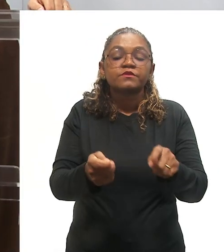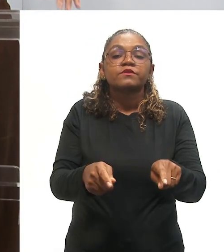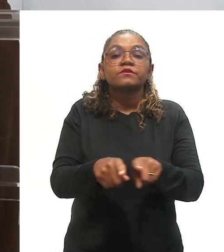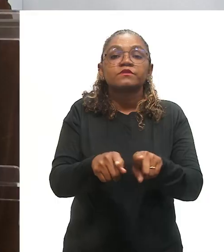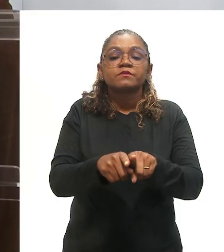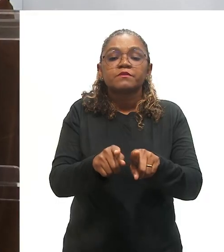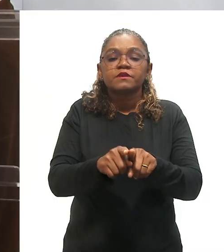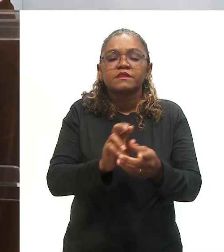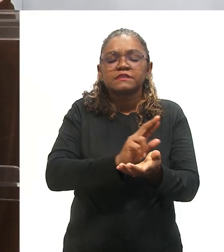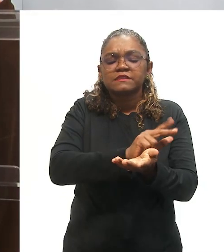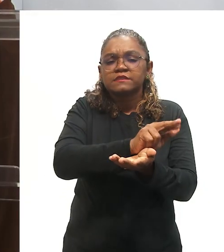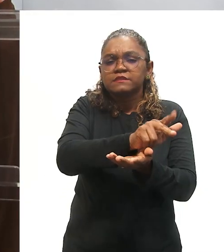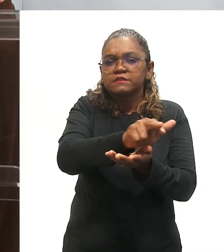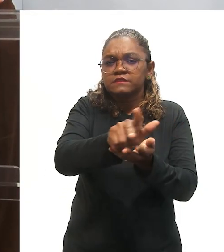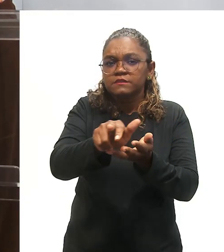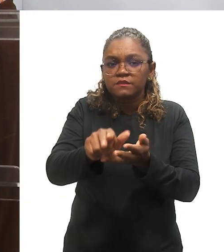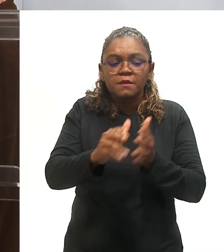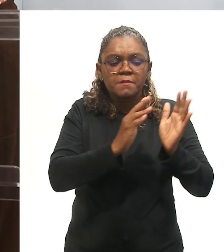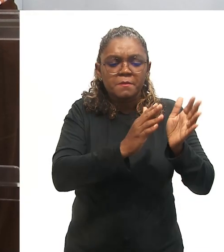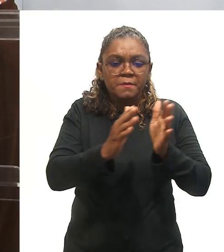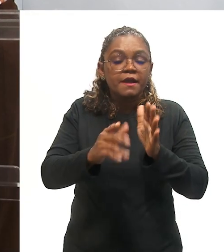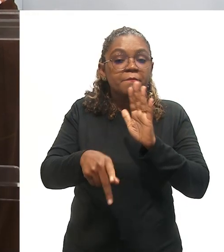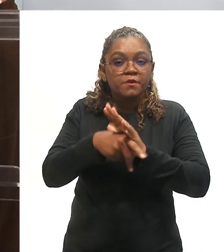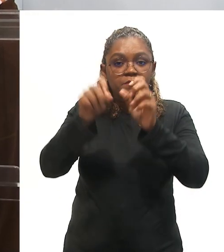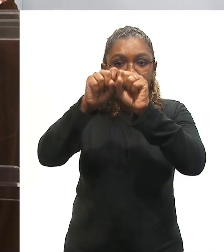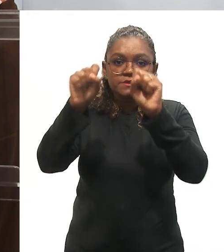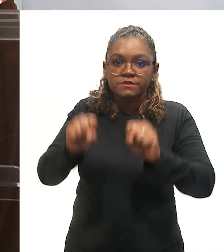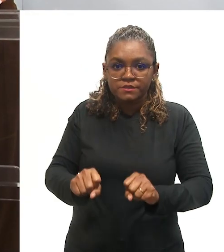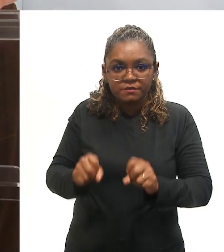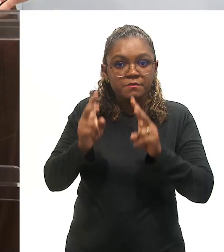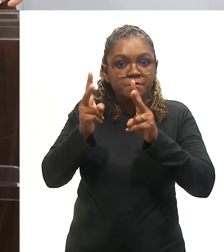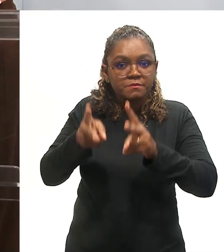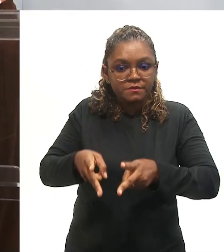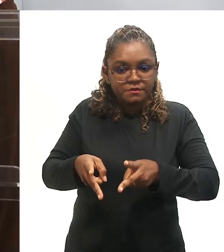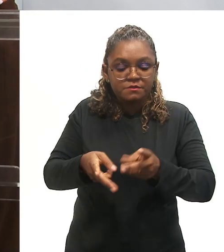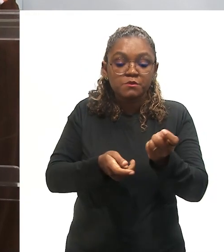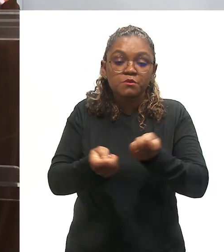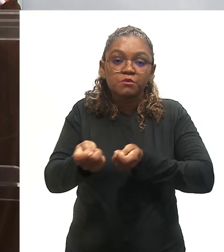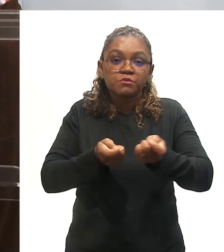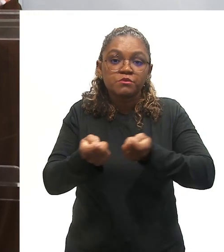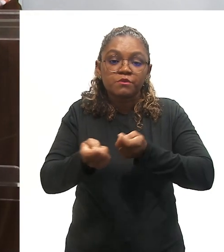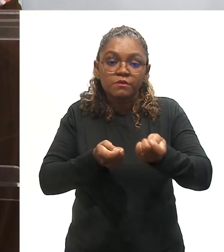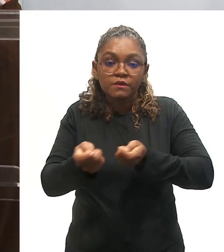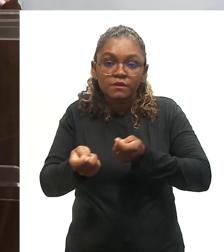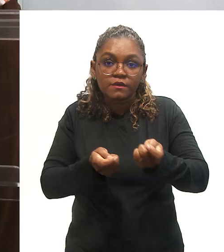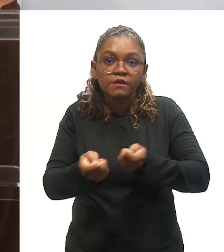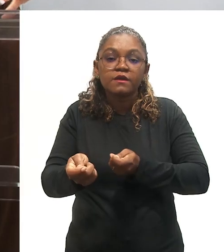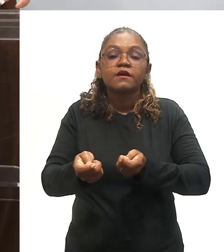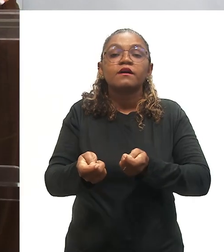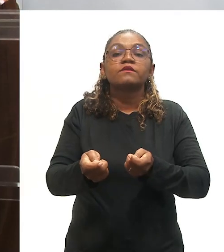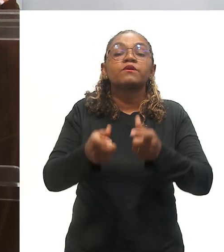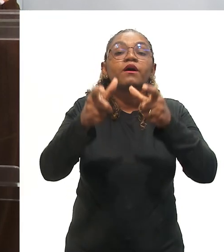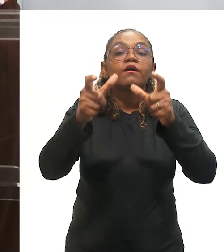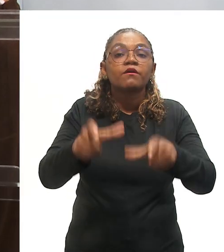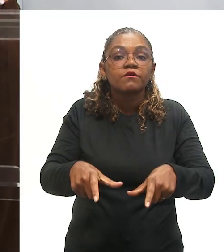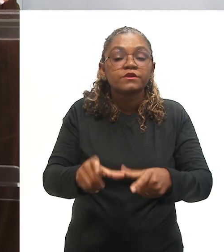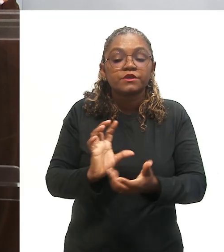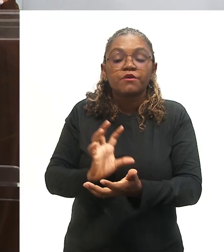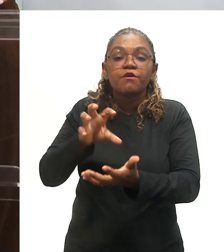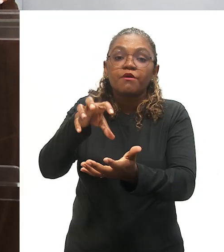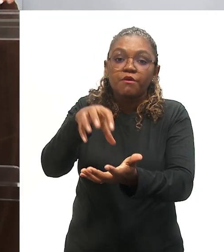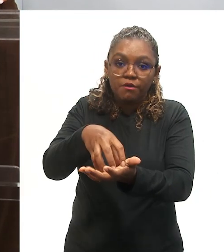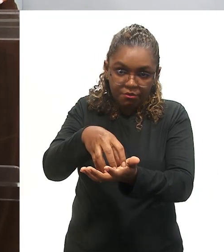aquisições, os empenhos são todos feitos por esse sistema, que são controlados e gerenciados pelos